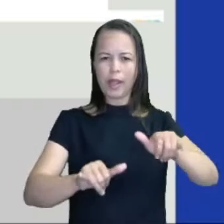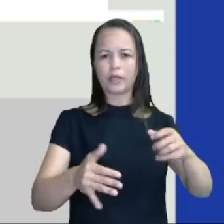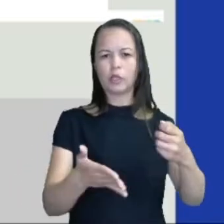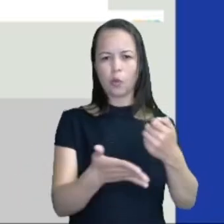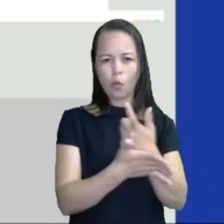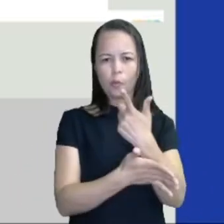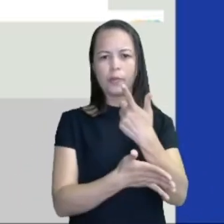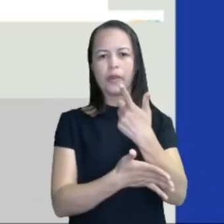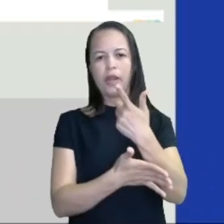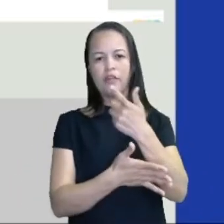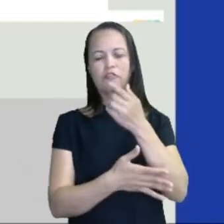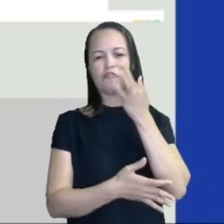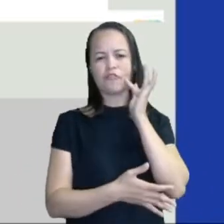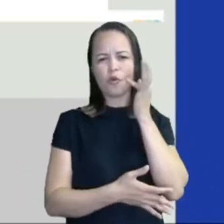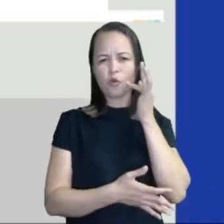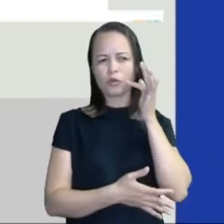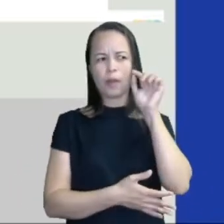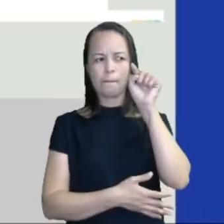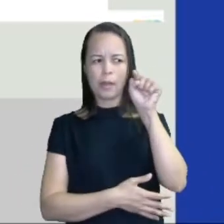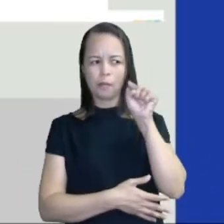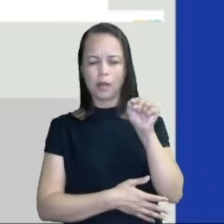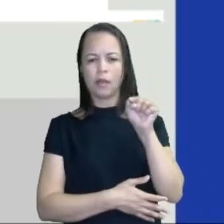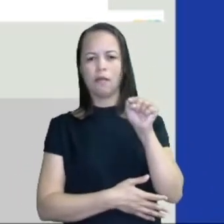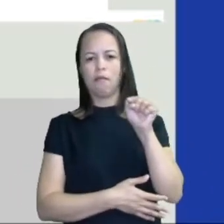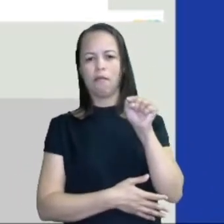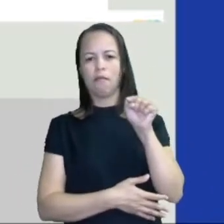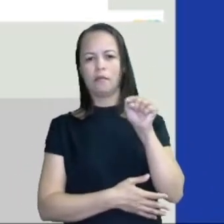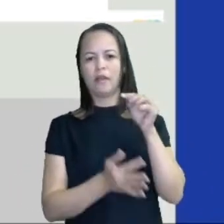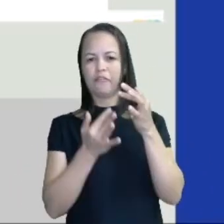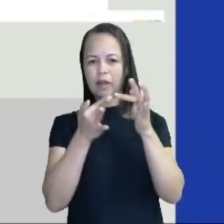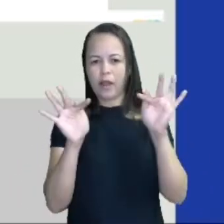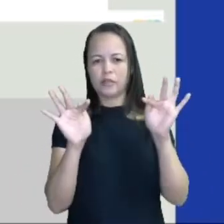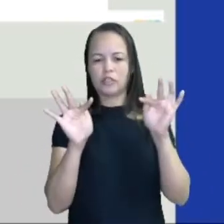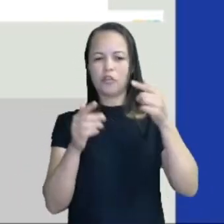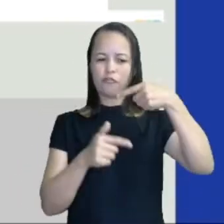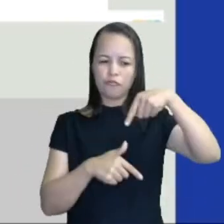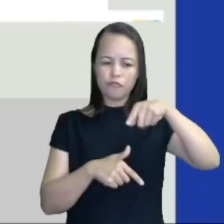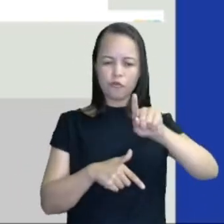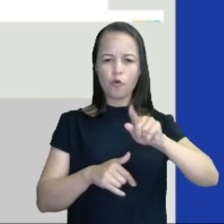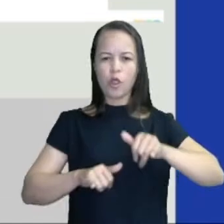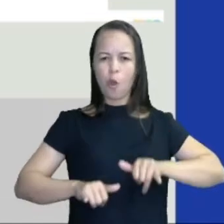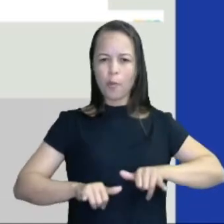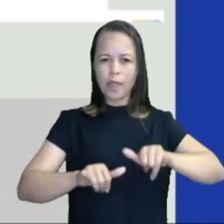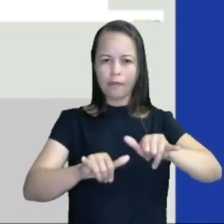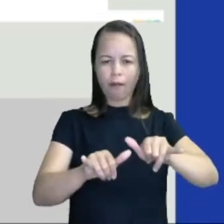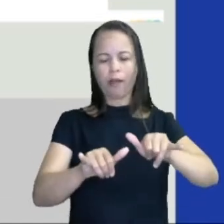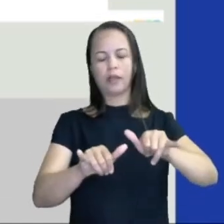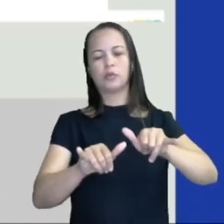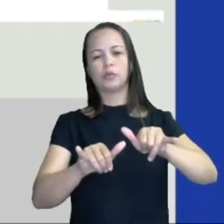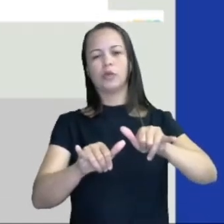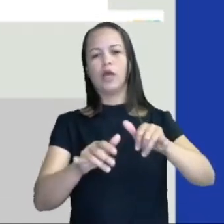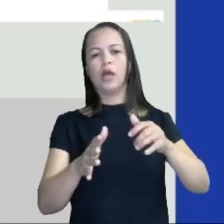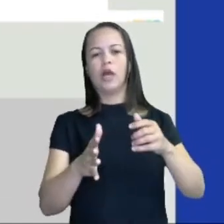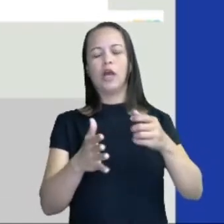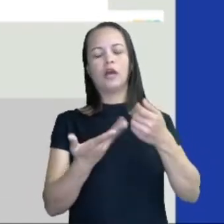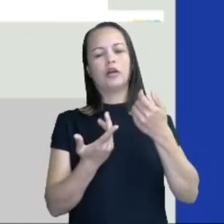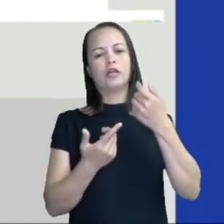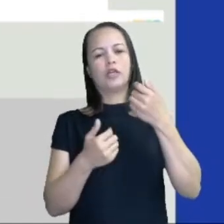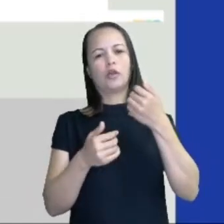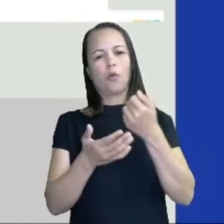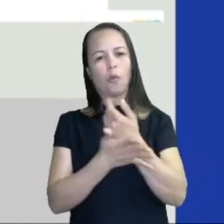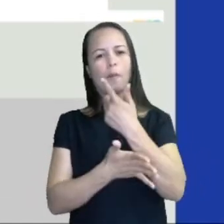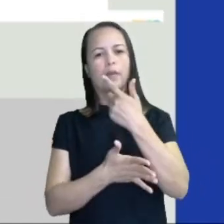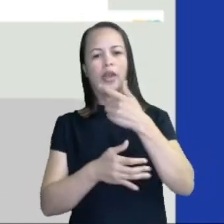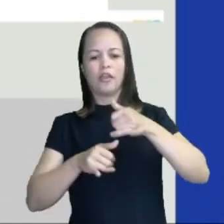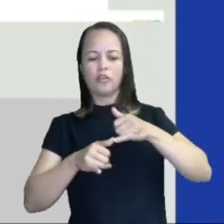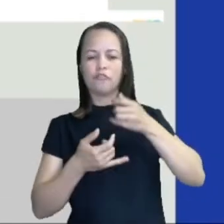Aí eu coloco dois pontinhos e, a partir de agora, eu vou explicar o que eu comprei,